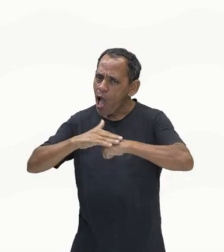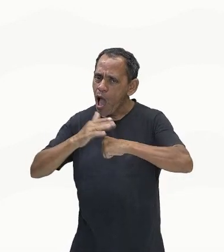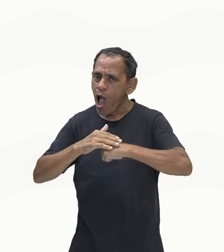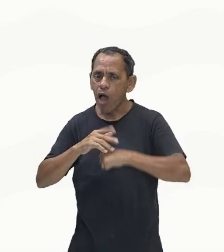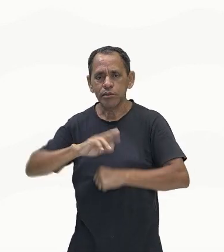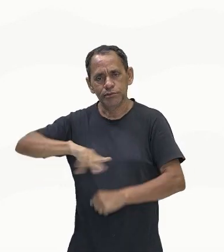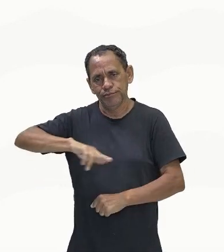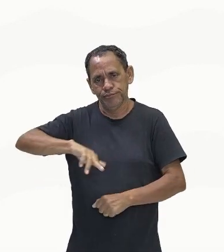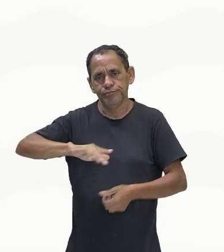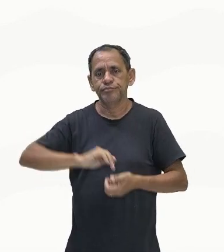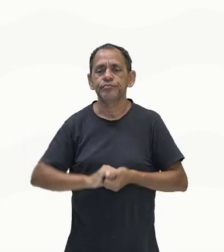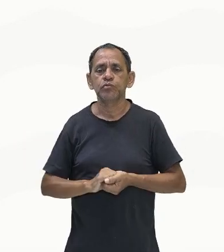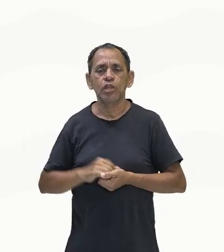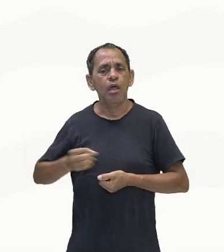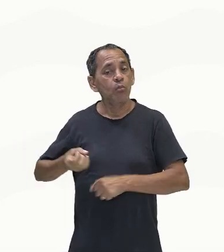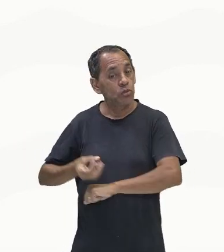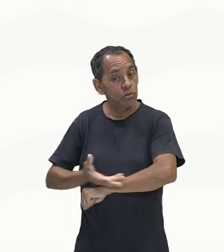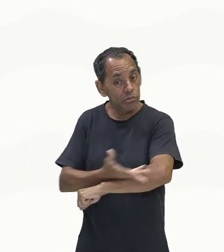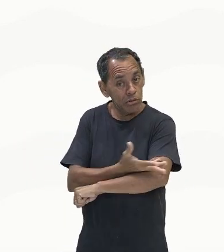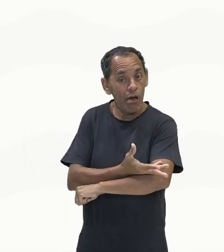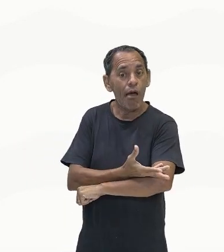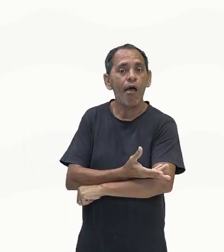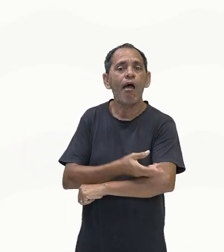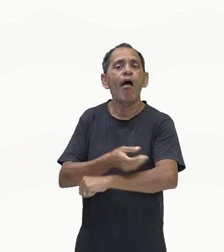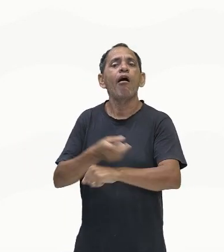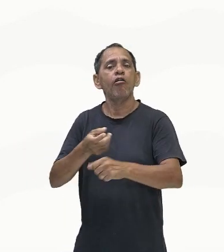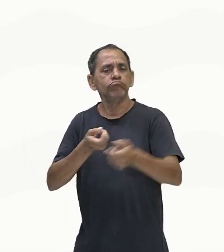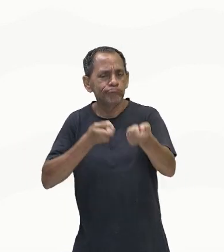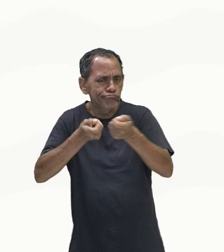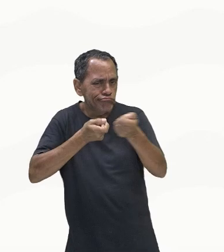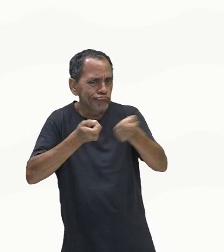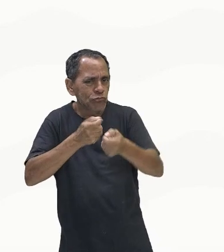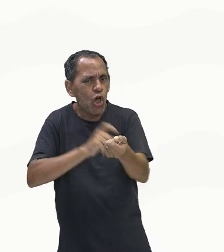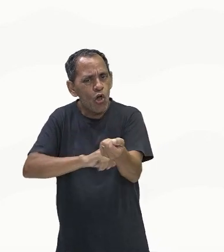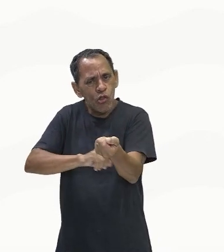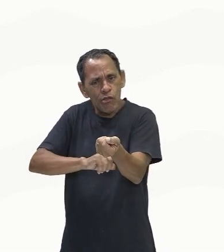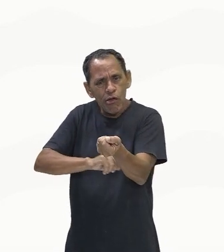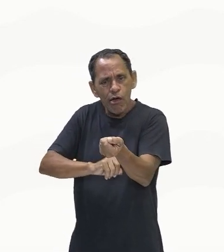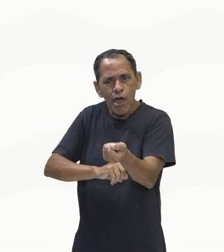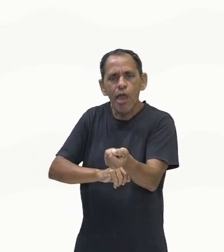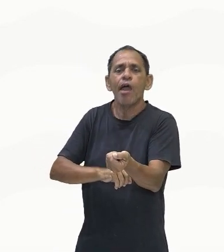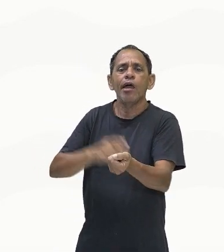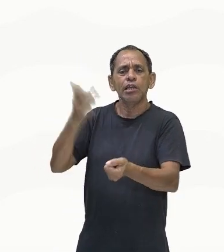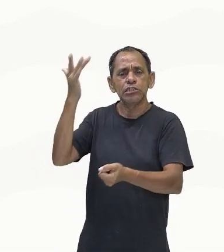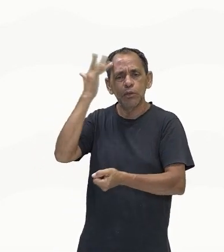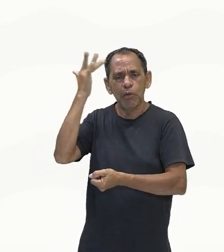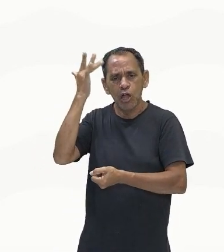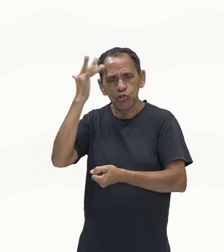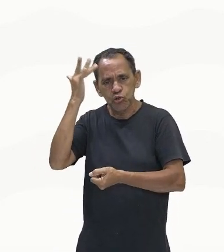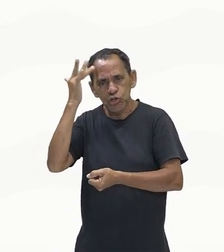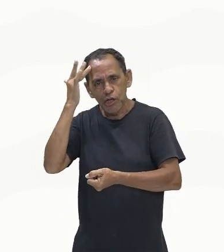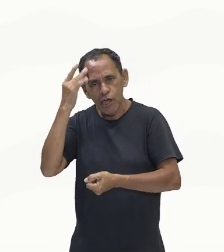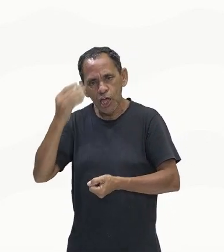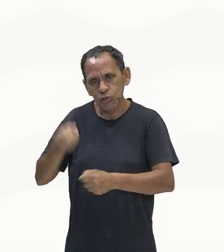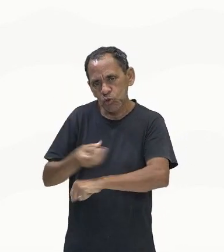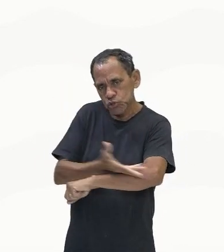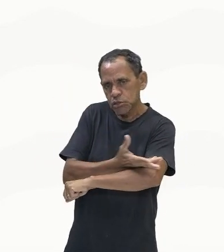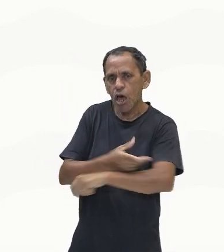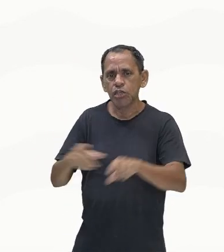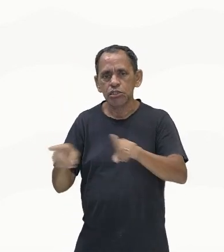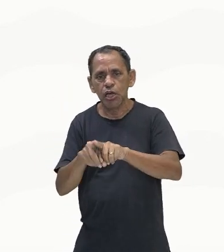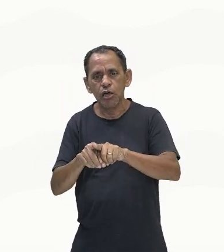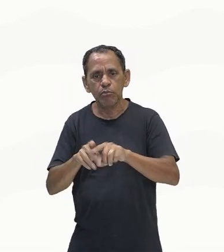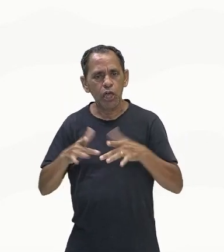Emocional, controlar estresse, buscar o amadurecimento emocional, perdoar, ter compaixão,